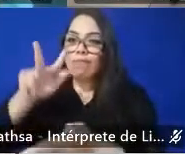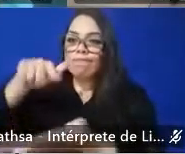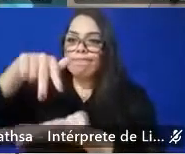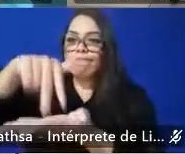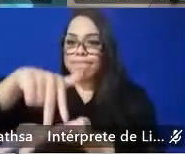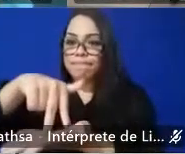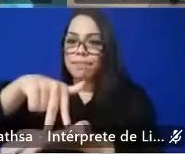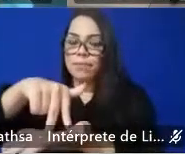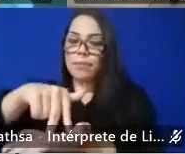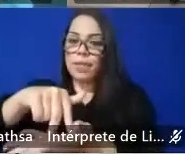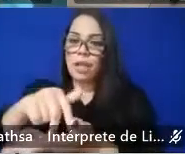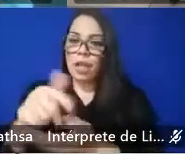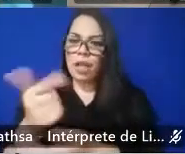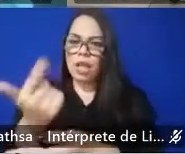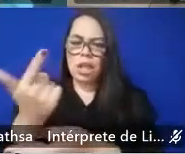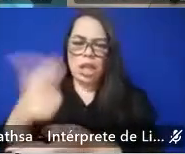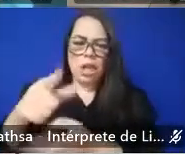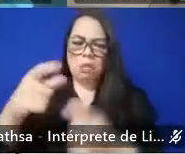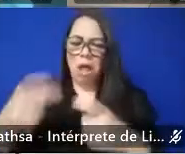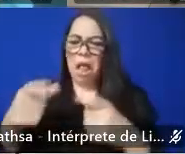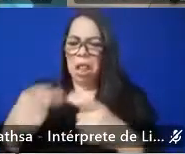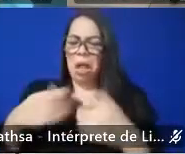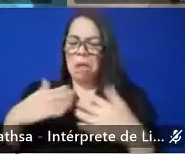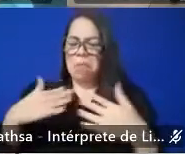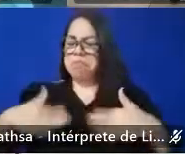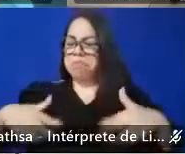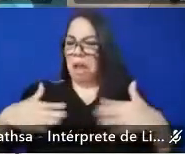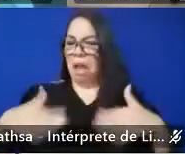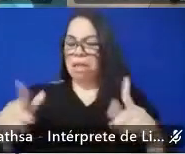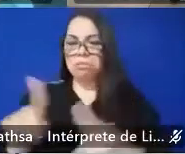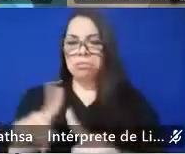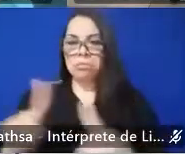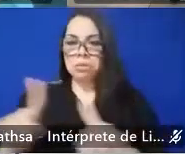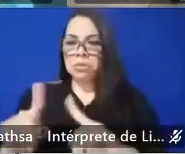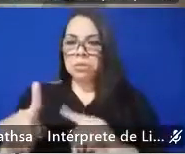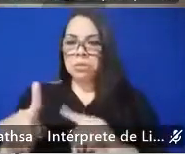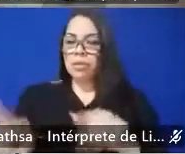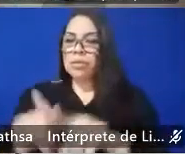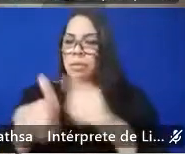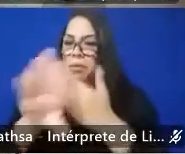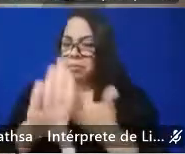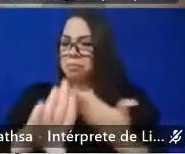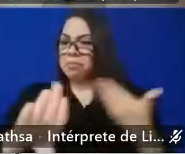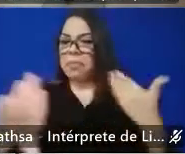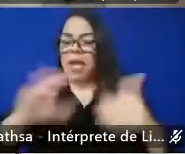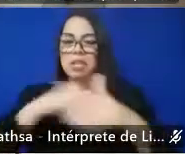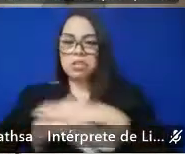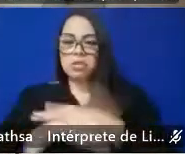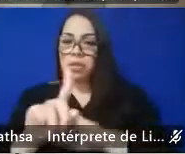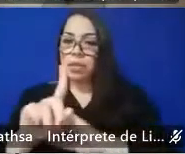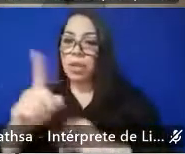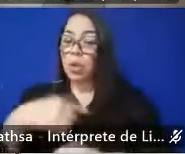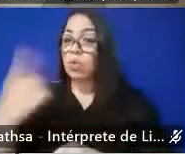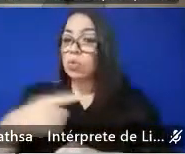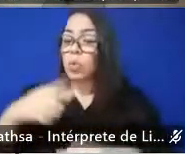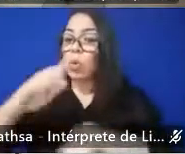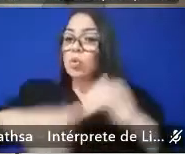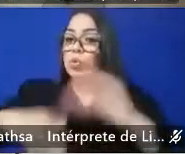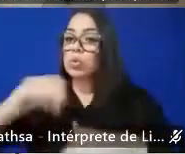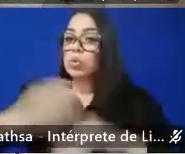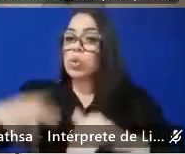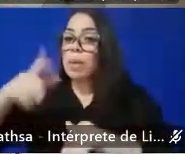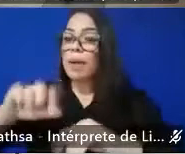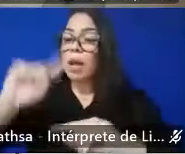há lugar para acomodação nem para o distanciamento nosso Ofício é por demais estimulante